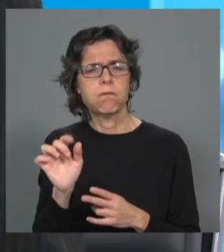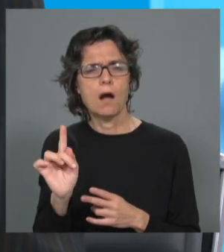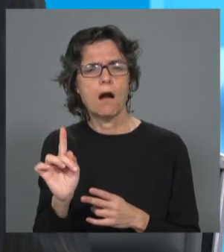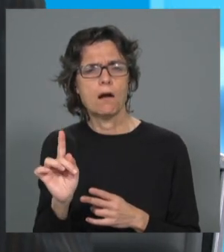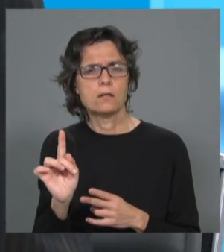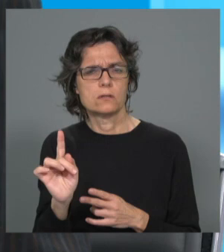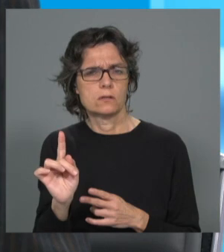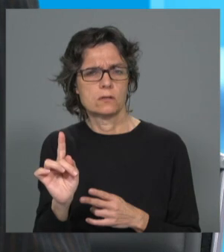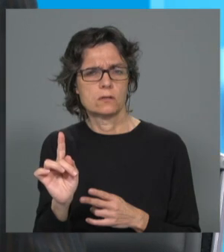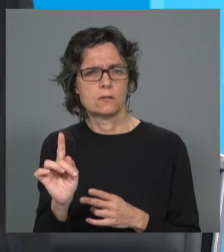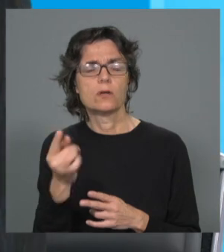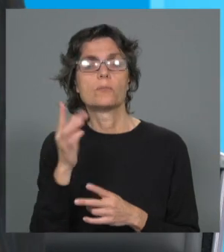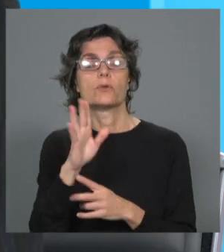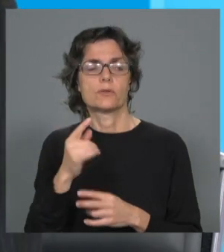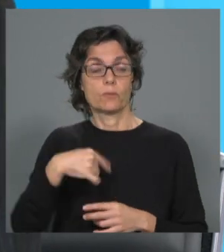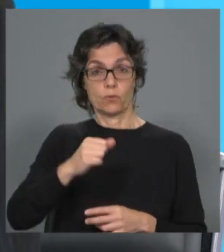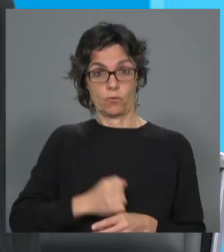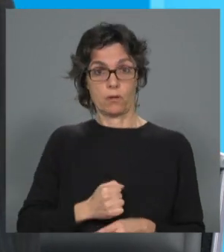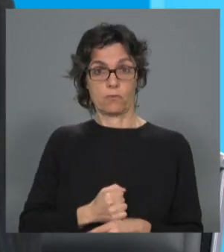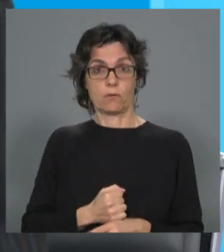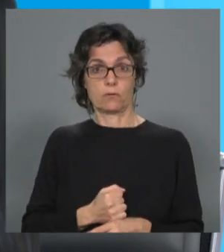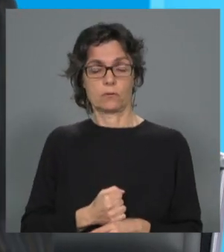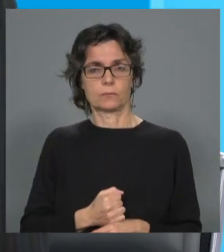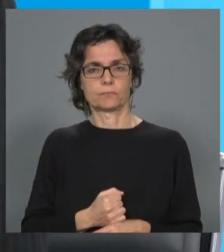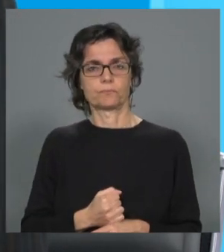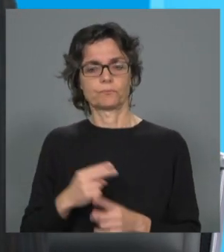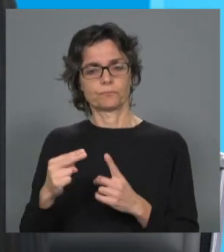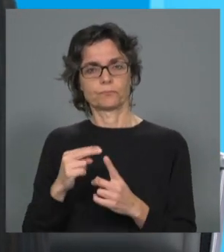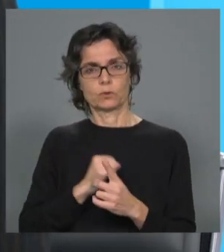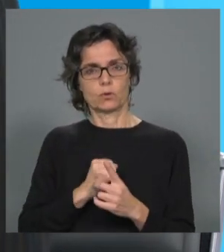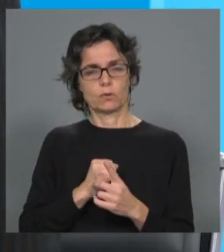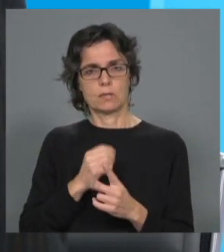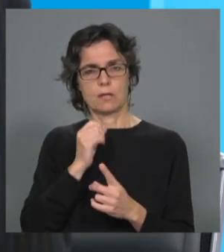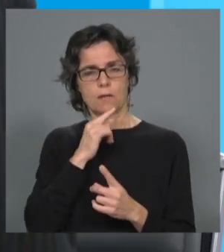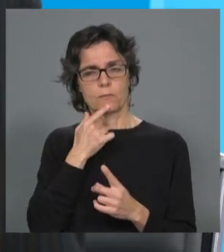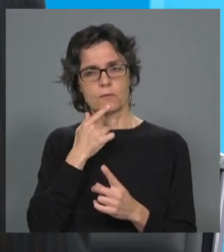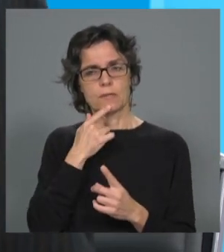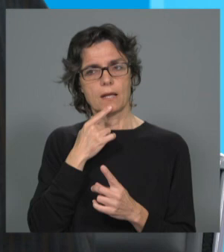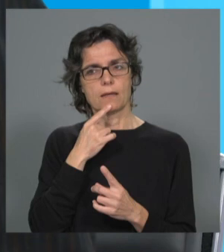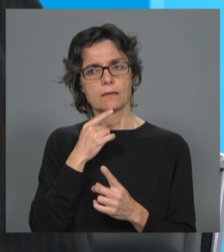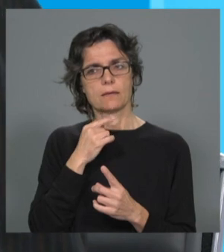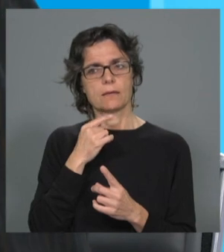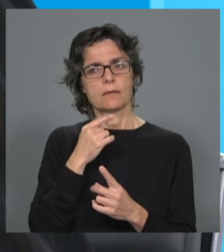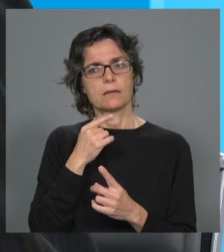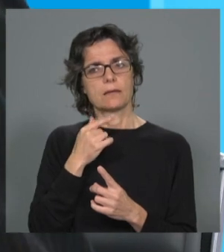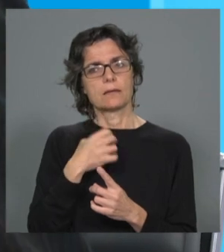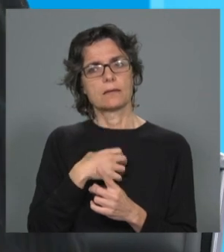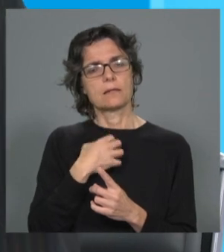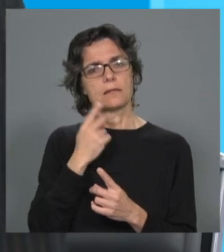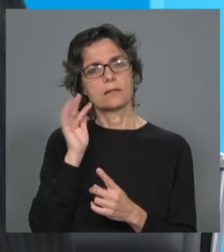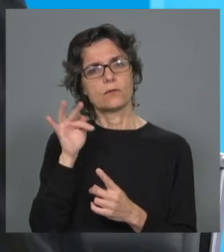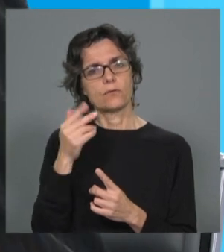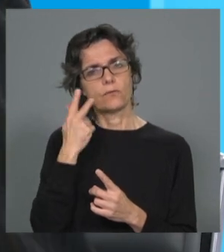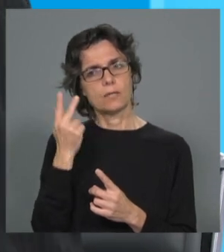católicos, temos a sorte de conseguirmos lidar melhor com esta situação. Pela nossa